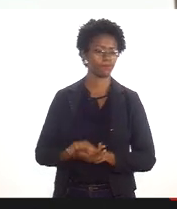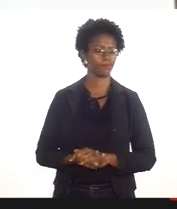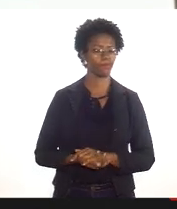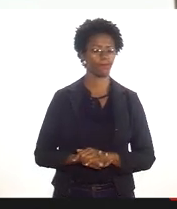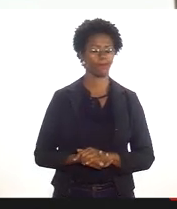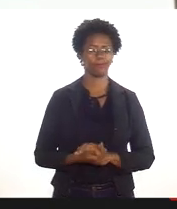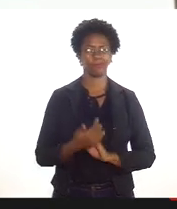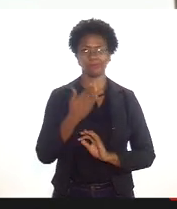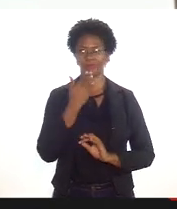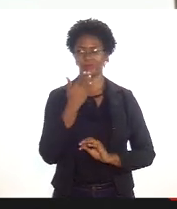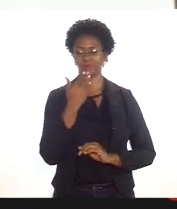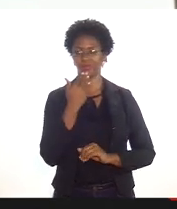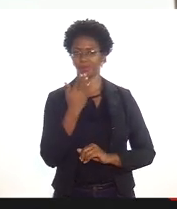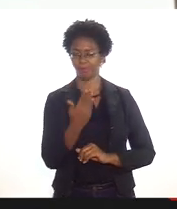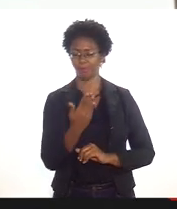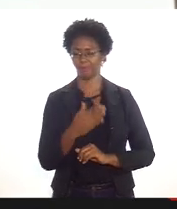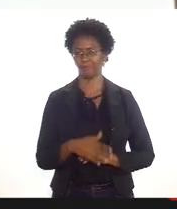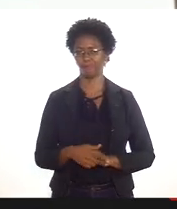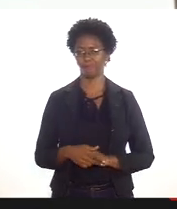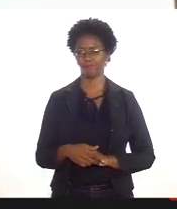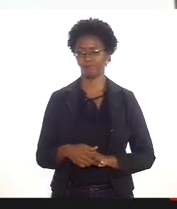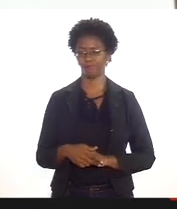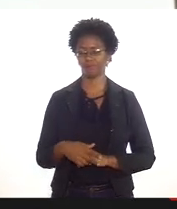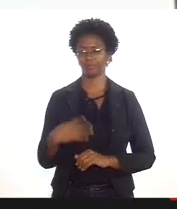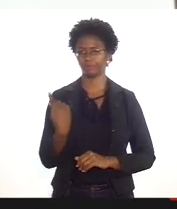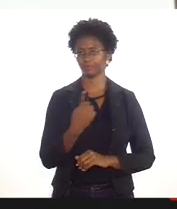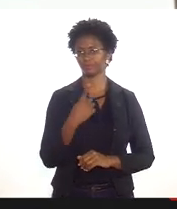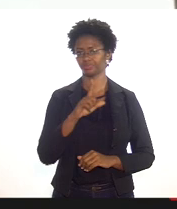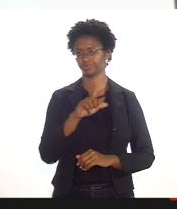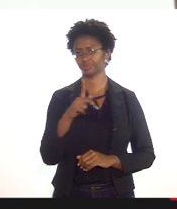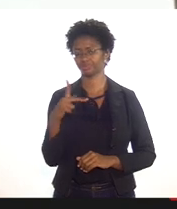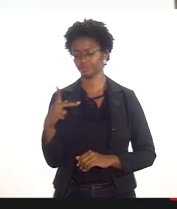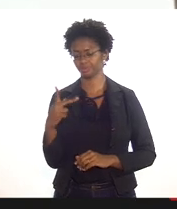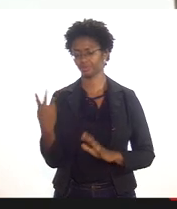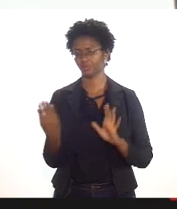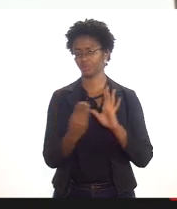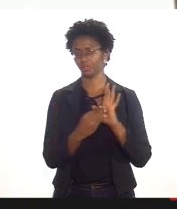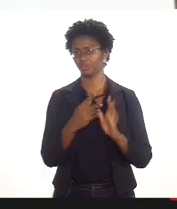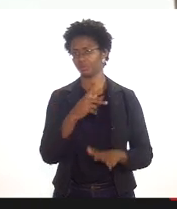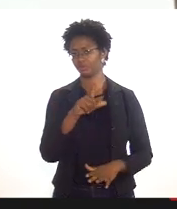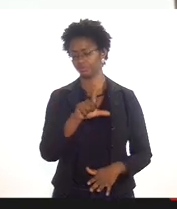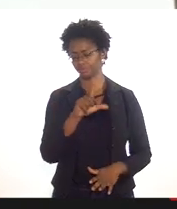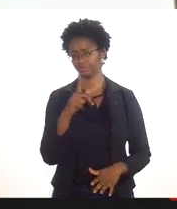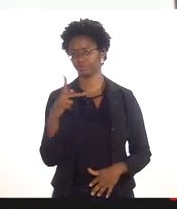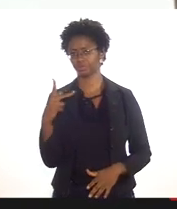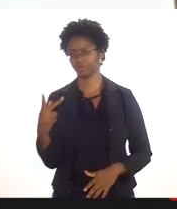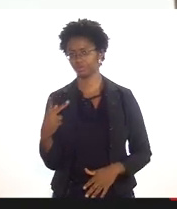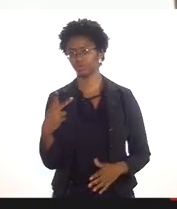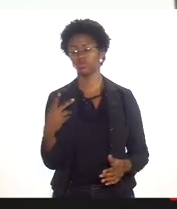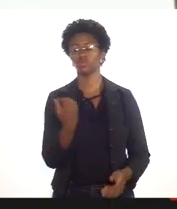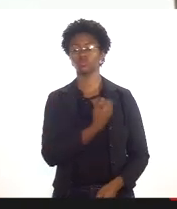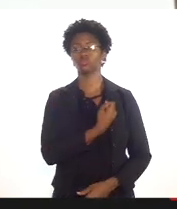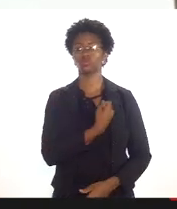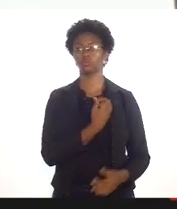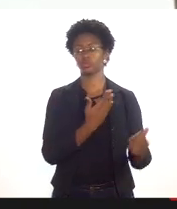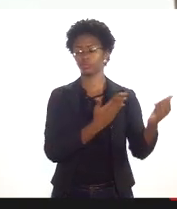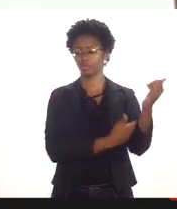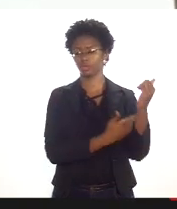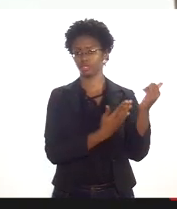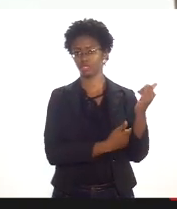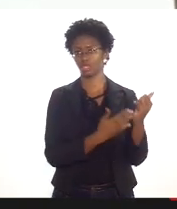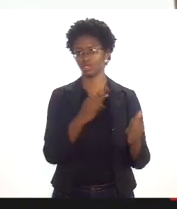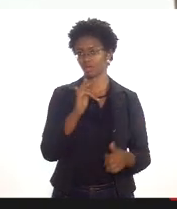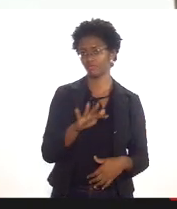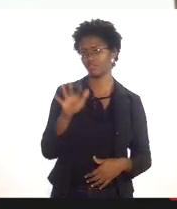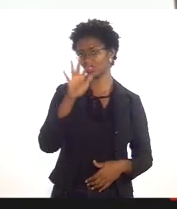solicitar que a gente oficie a ANP o número desse processo em que vara isso está, vara federal,